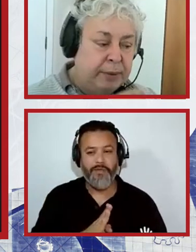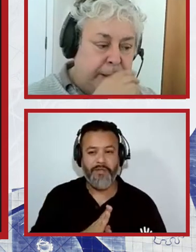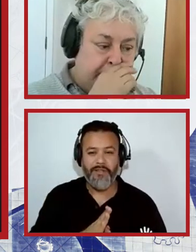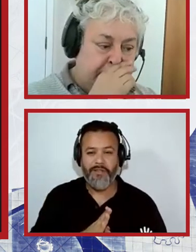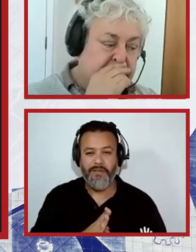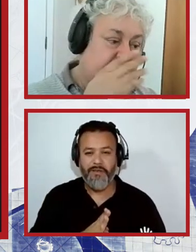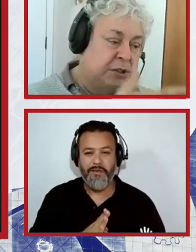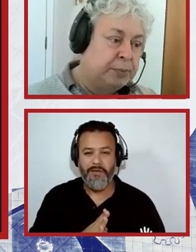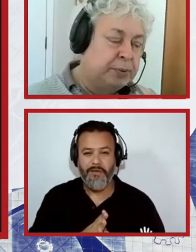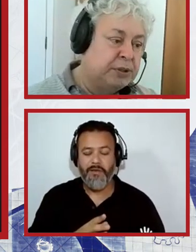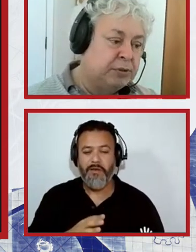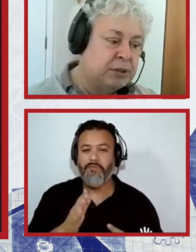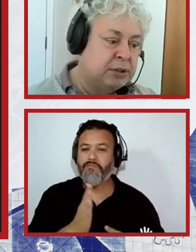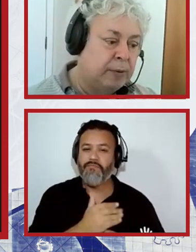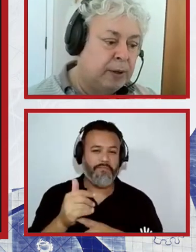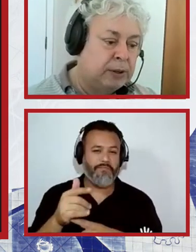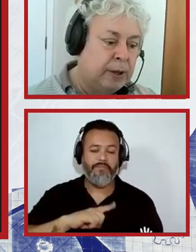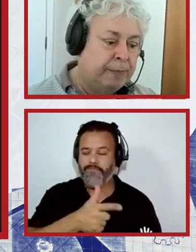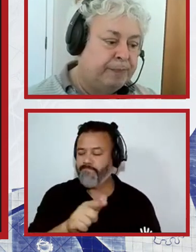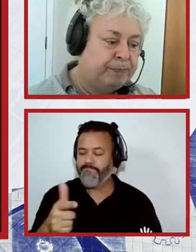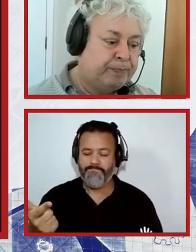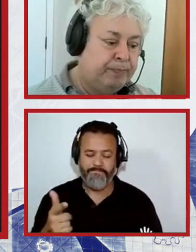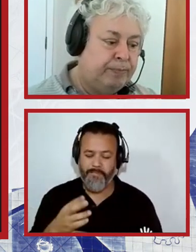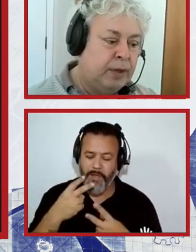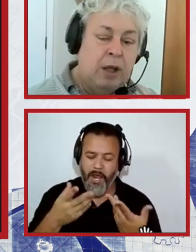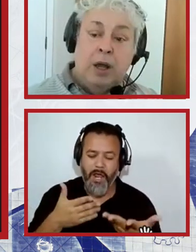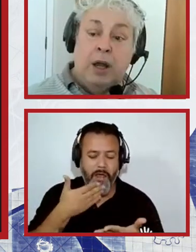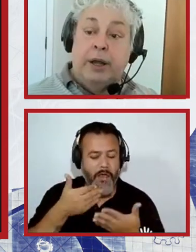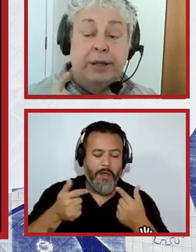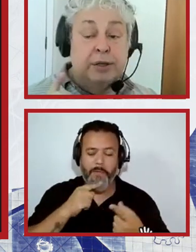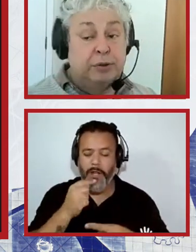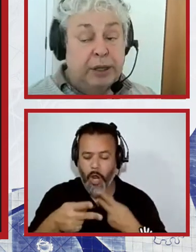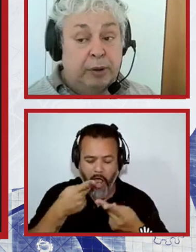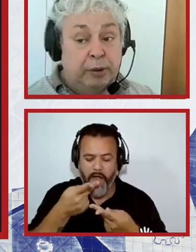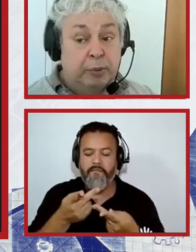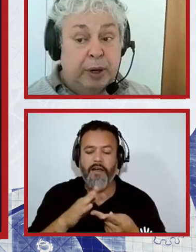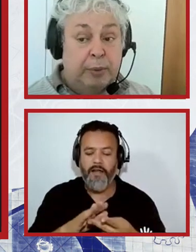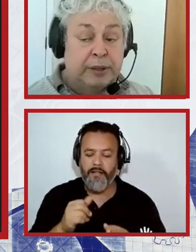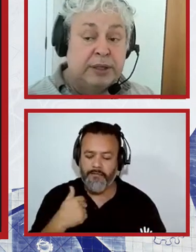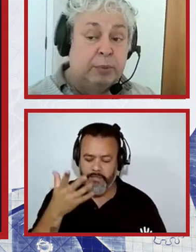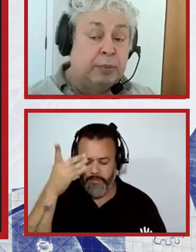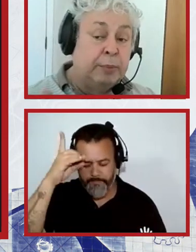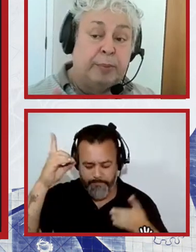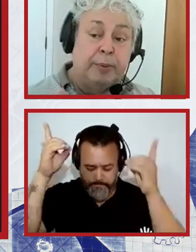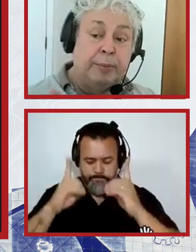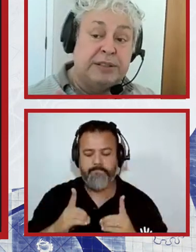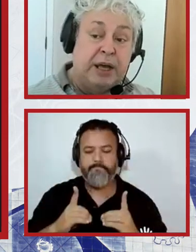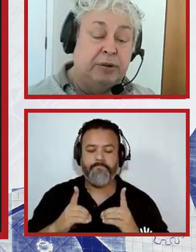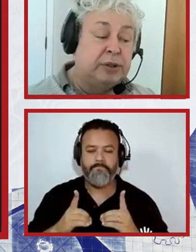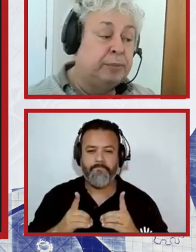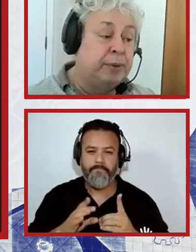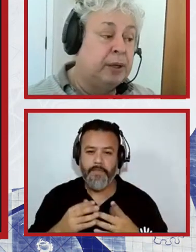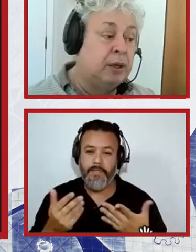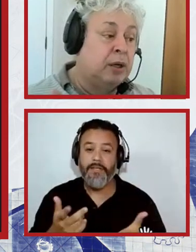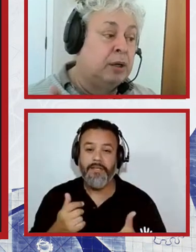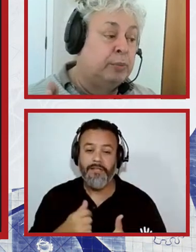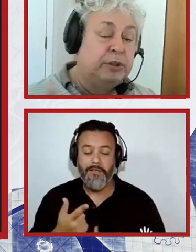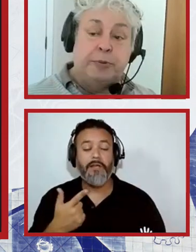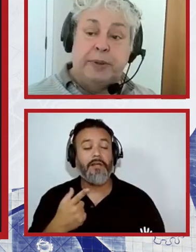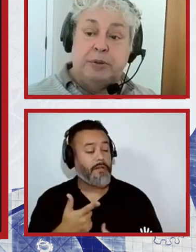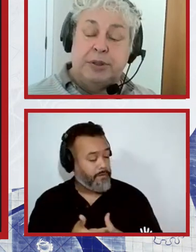pessoas que têm, esse tipo de situação. Tá? Isso tem um problema sério